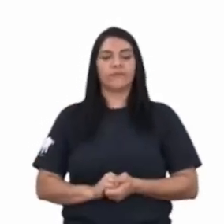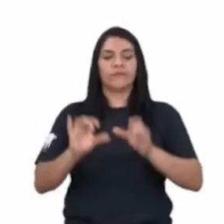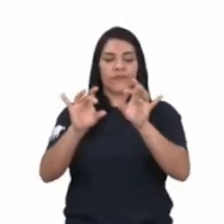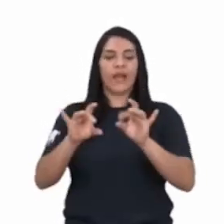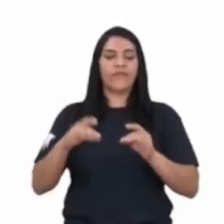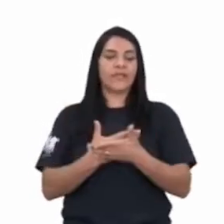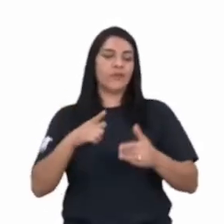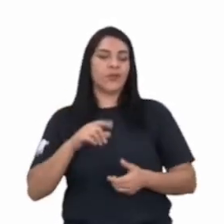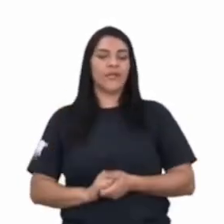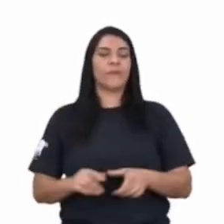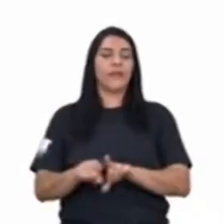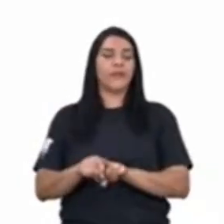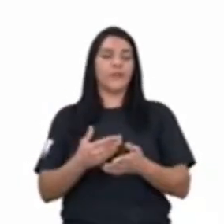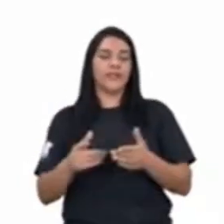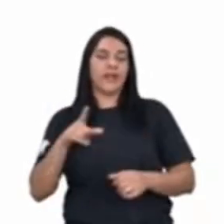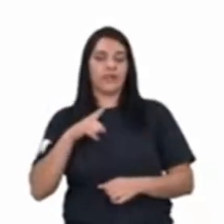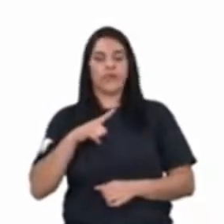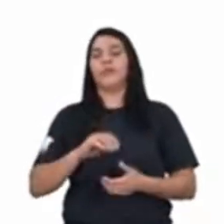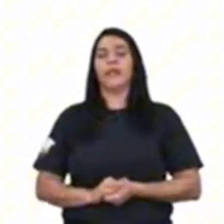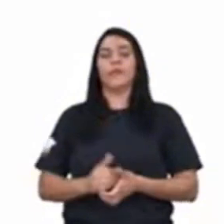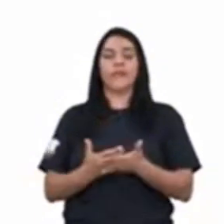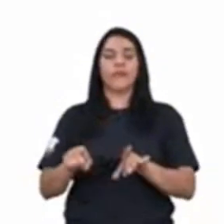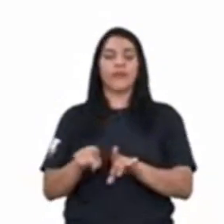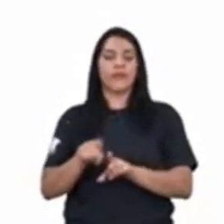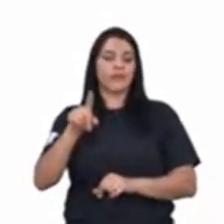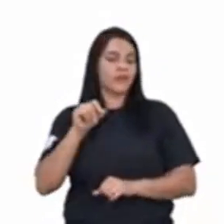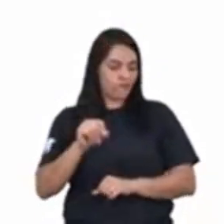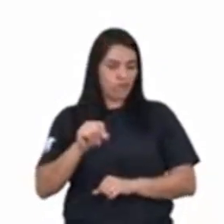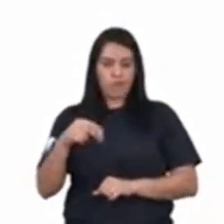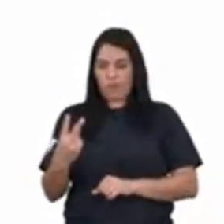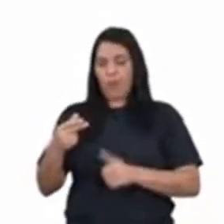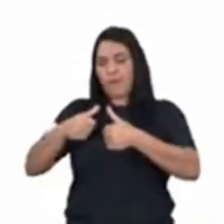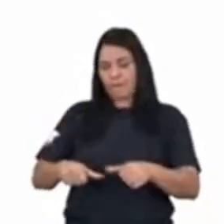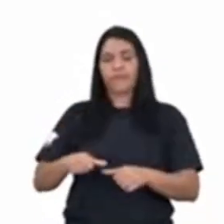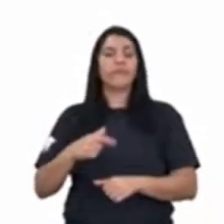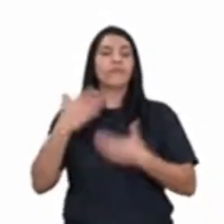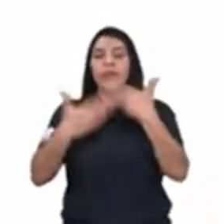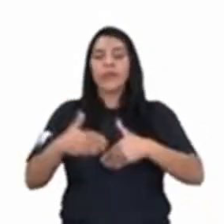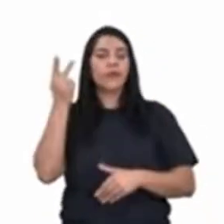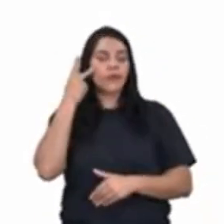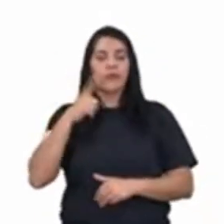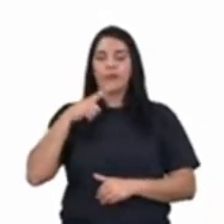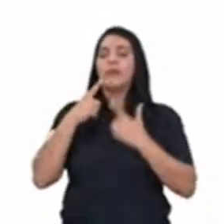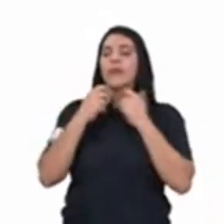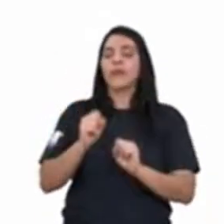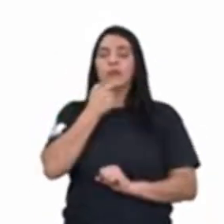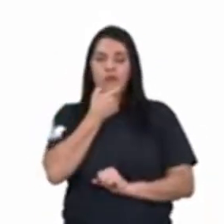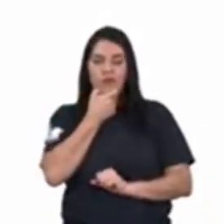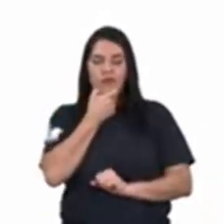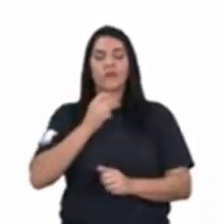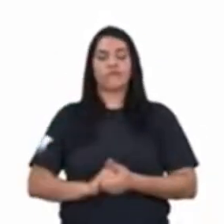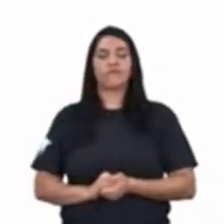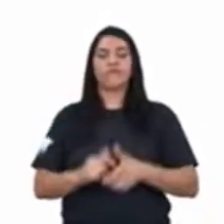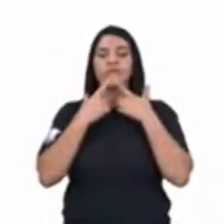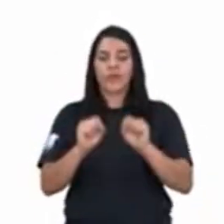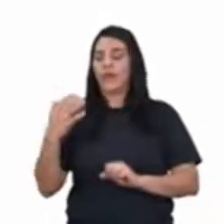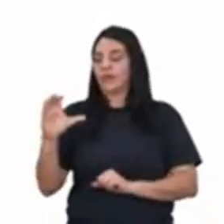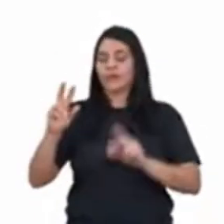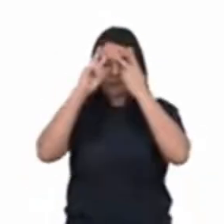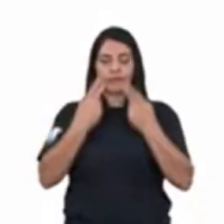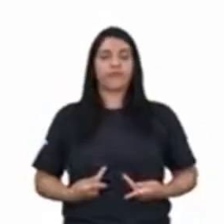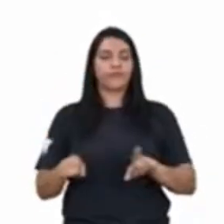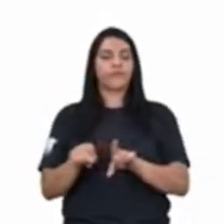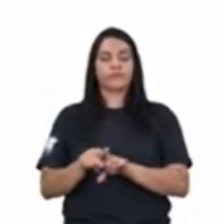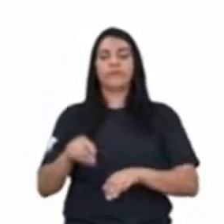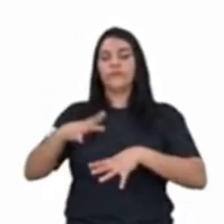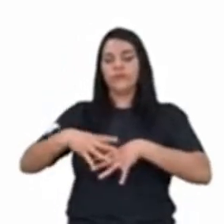especial diagnóstica com conteúdos da primeira metade ali do bimestre, e duas que vão ser revisão da prova paulista, sendo uma delas de linguagens e ciências humanas e